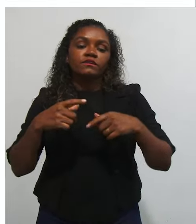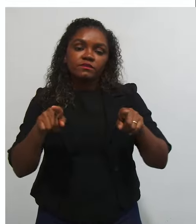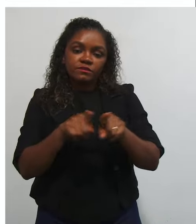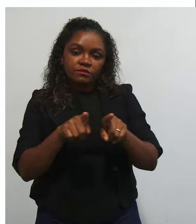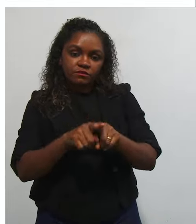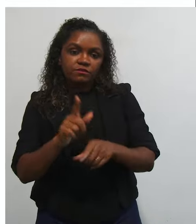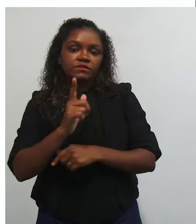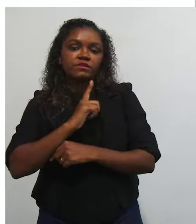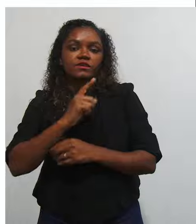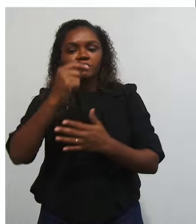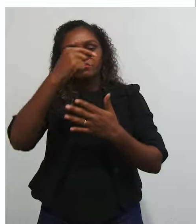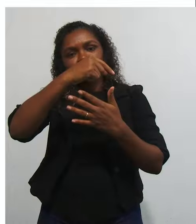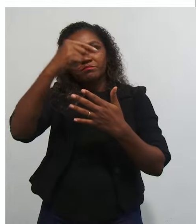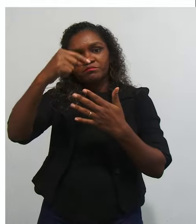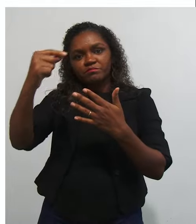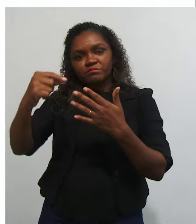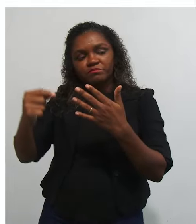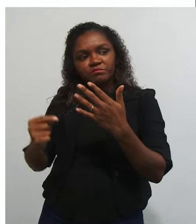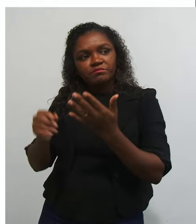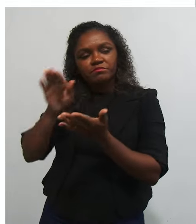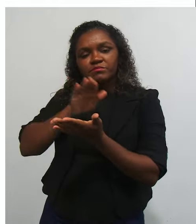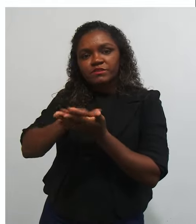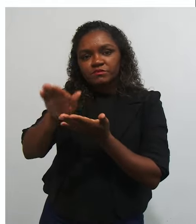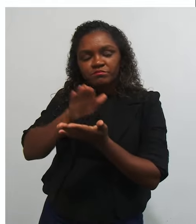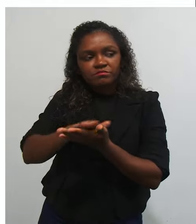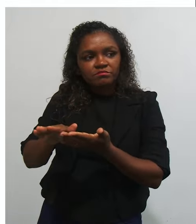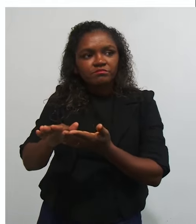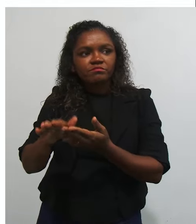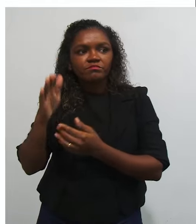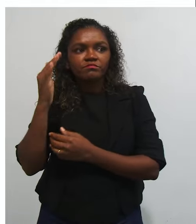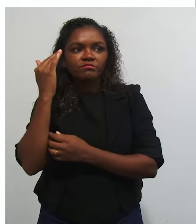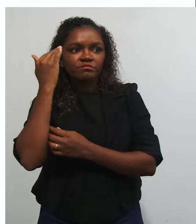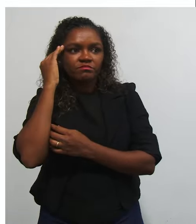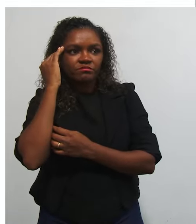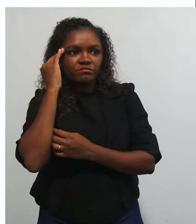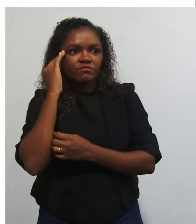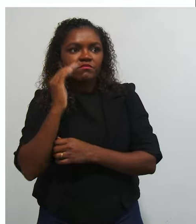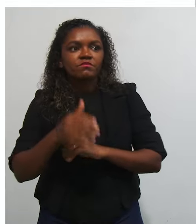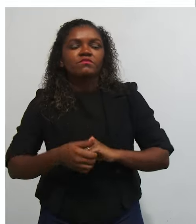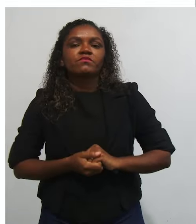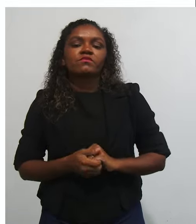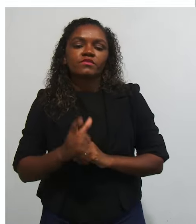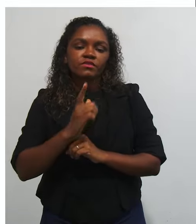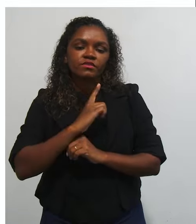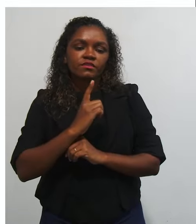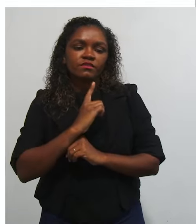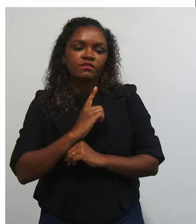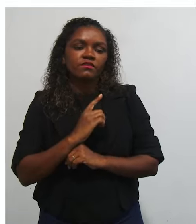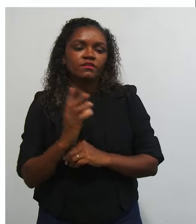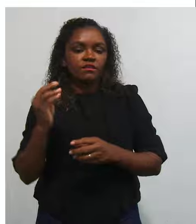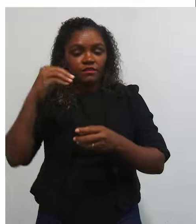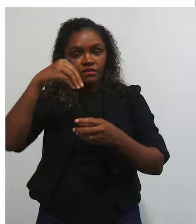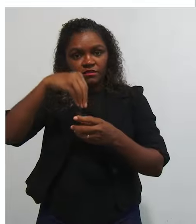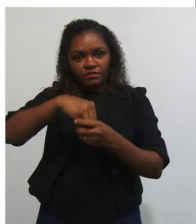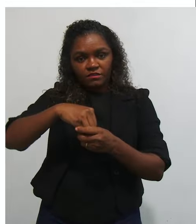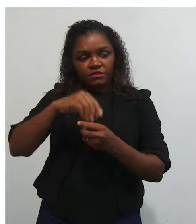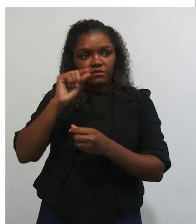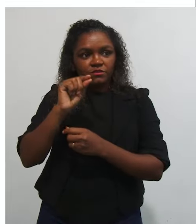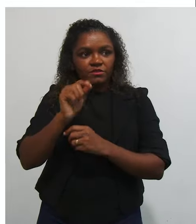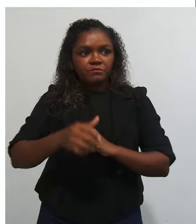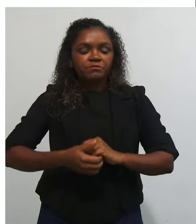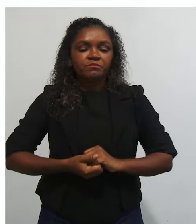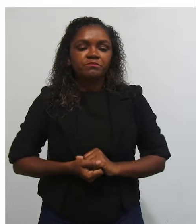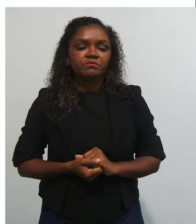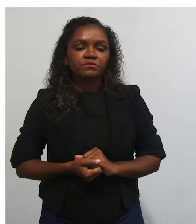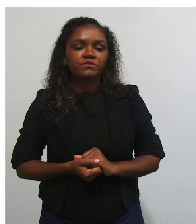classificação por elemento de despesa, certo? Aí a gente tem, dentro